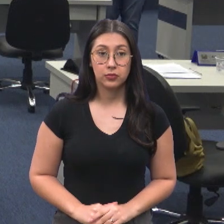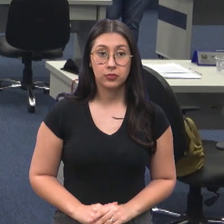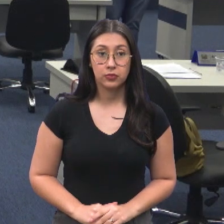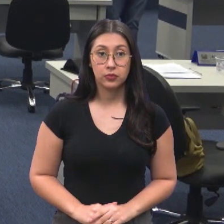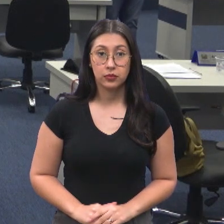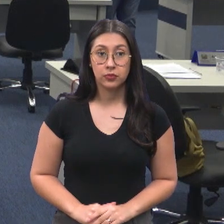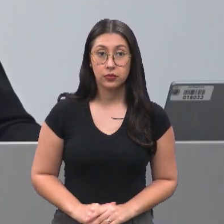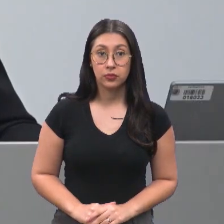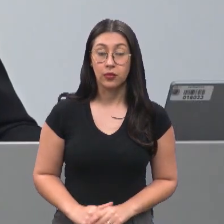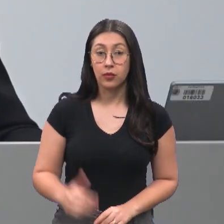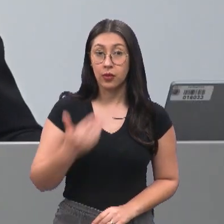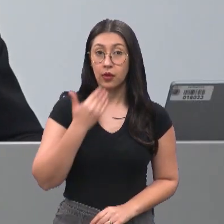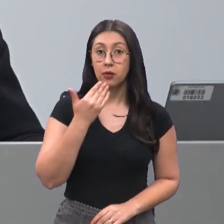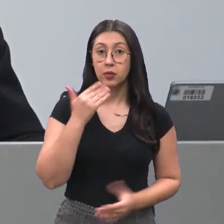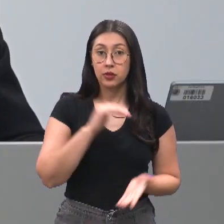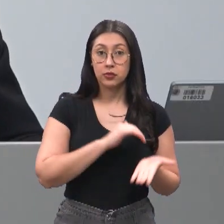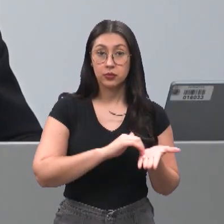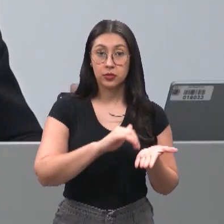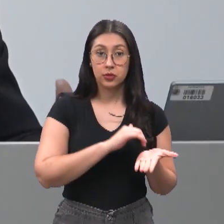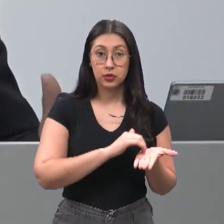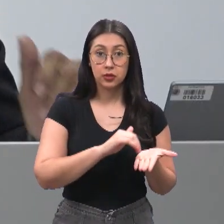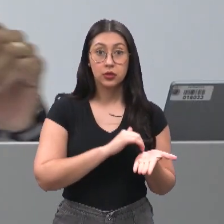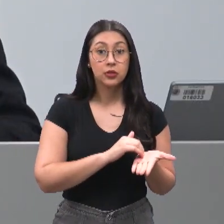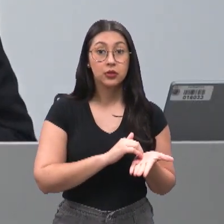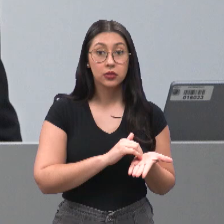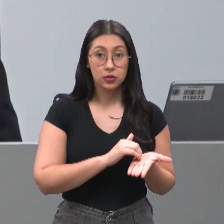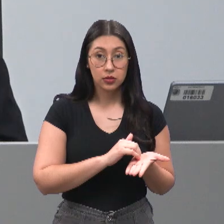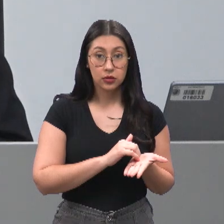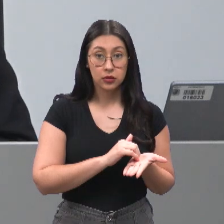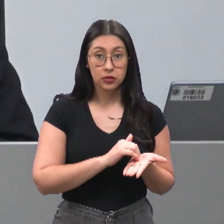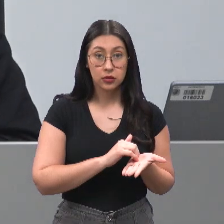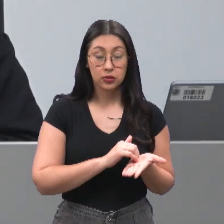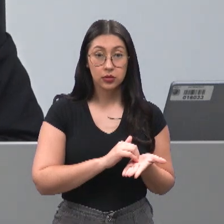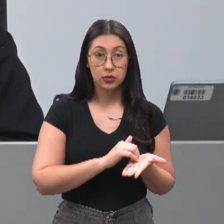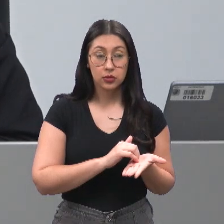Convoco o secretário... Questão de ordem?